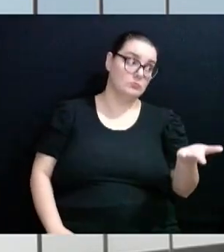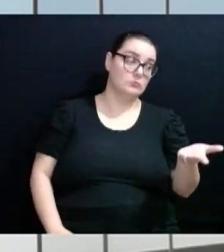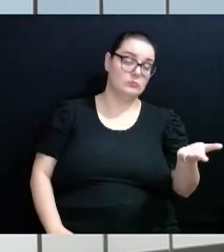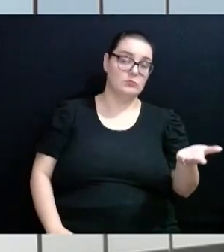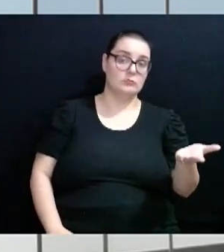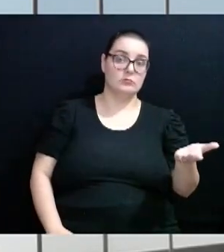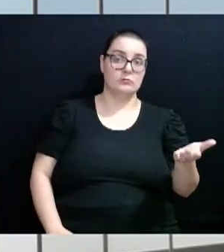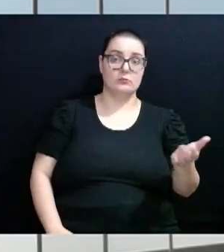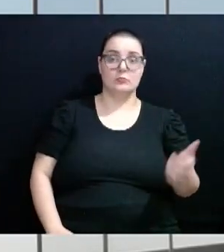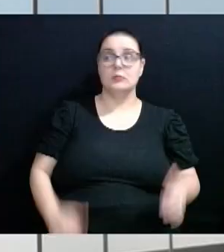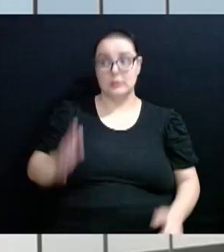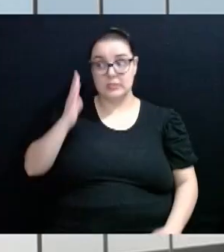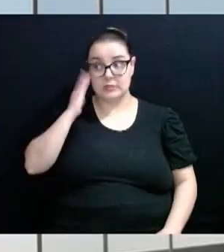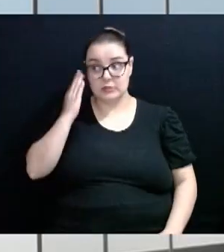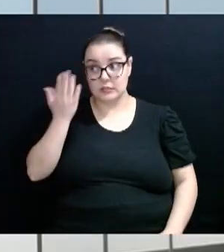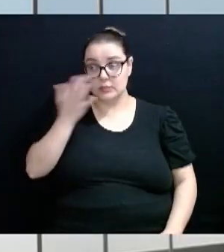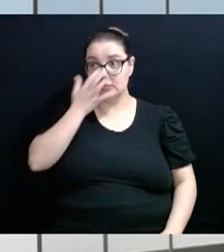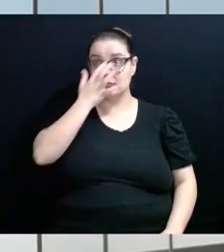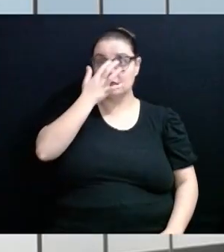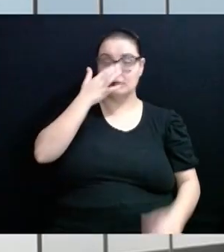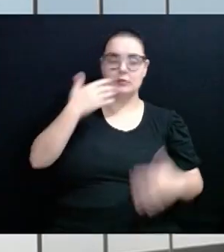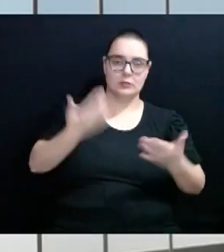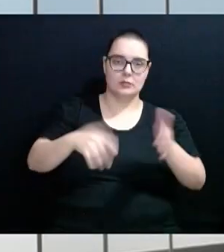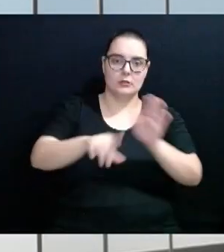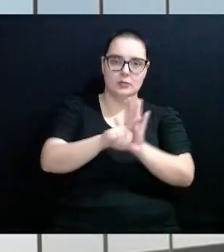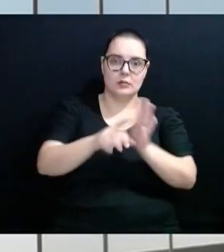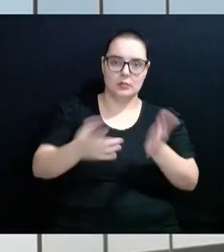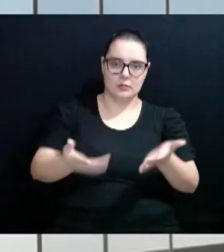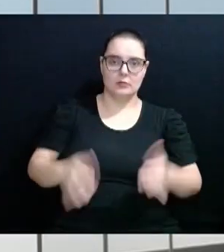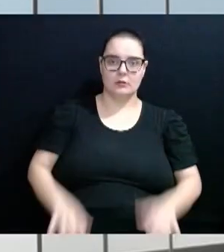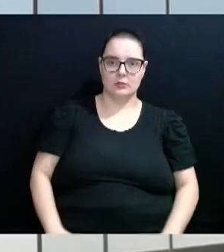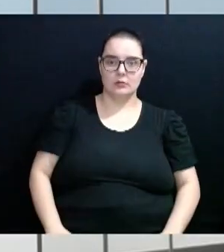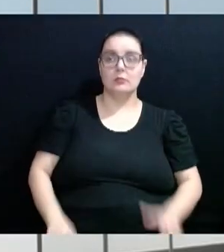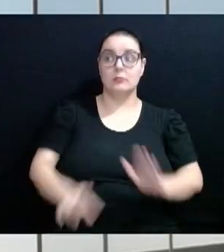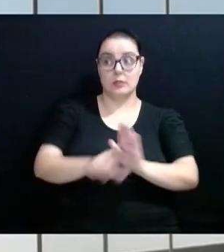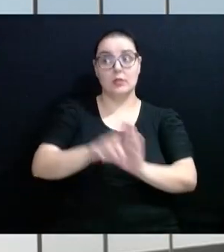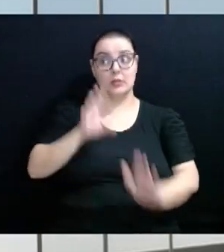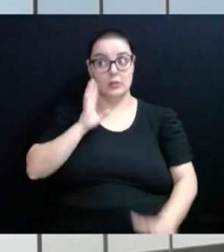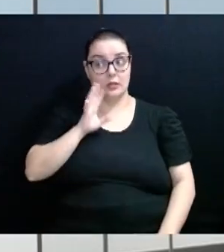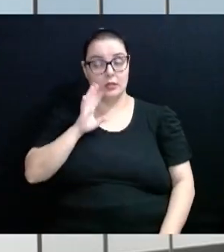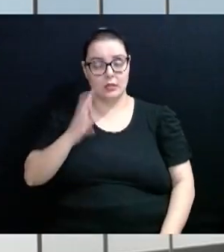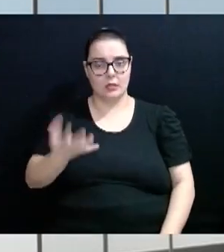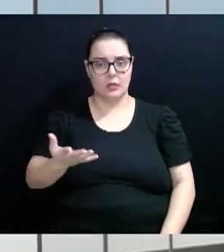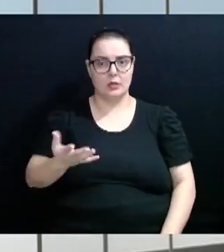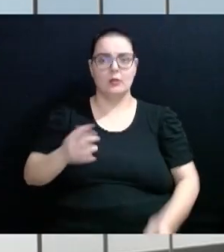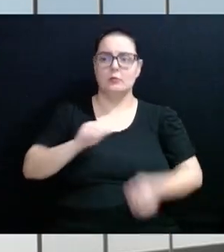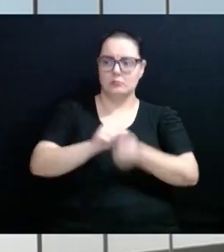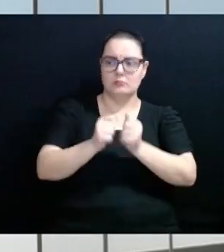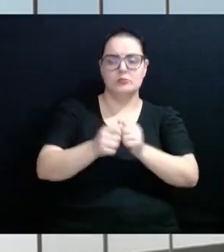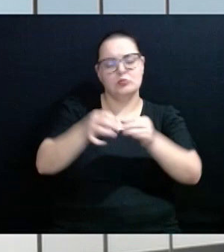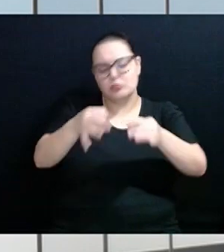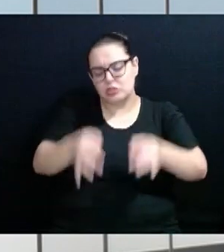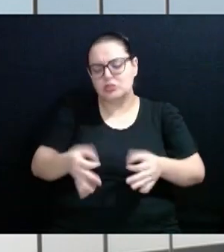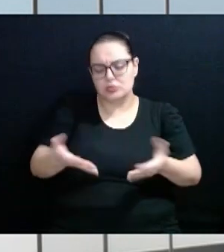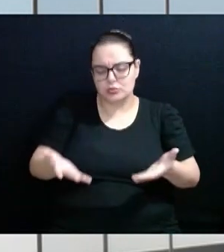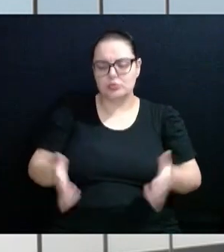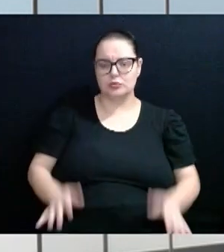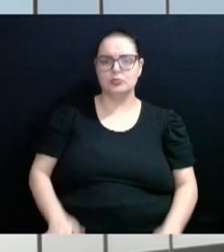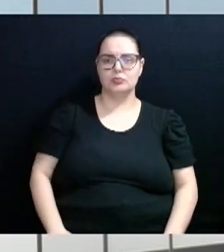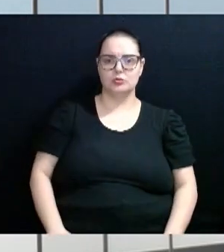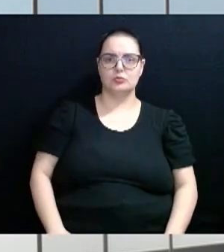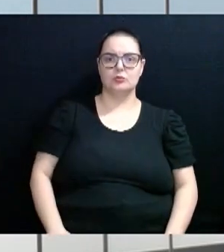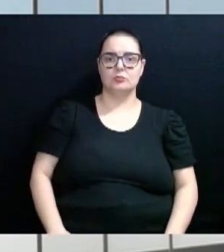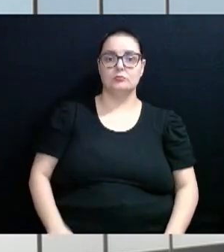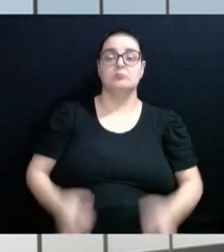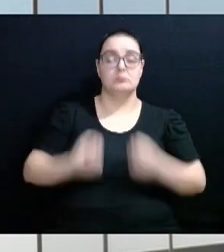Você tá entendendo? Então a lei é uma lei bacana, é uma lei bem adequada, é uma lei, né, bem